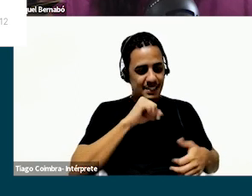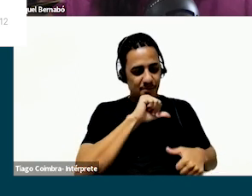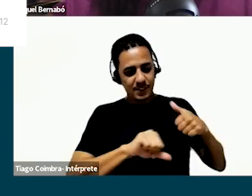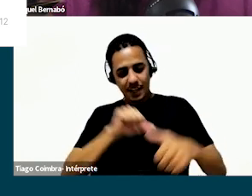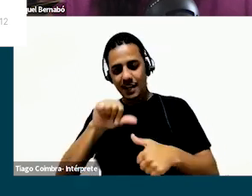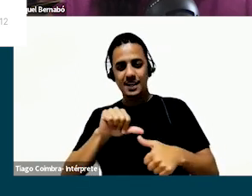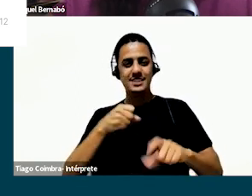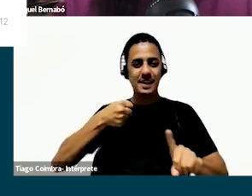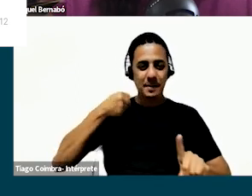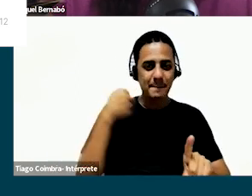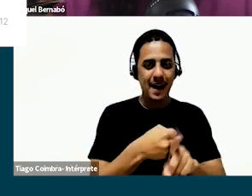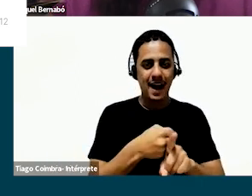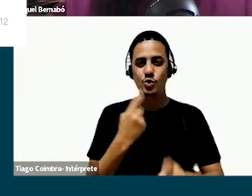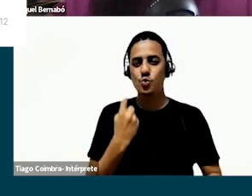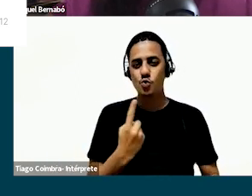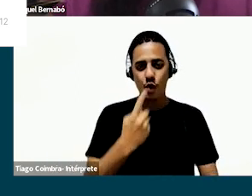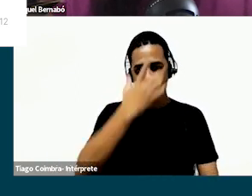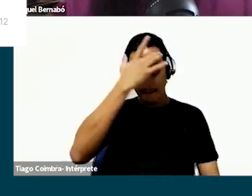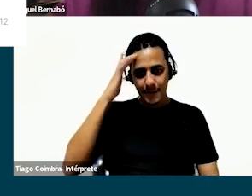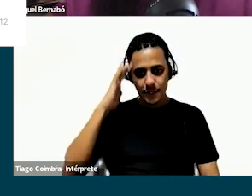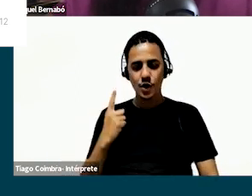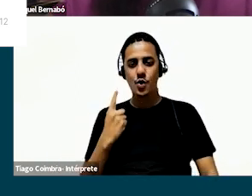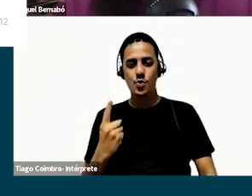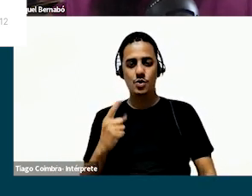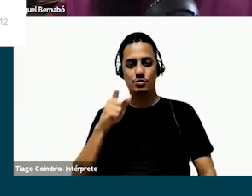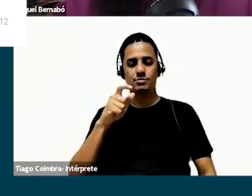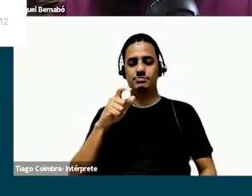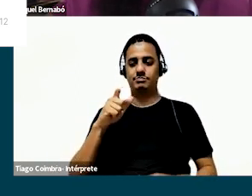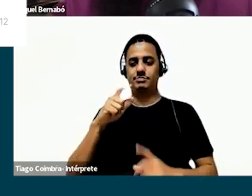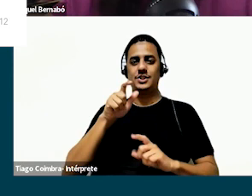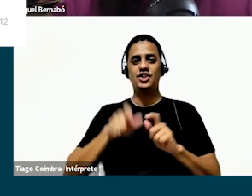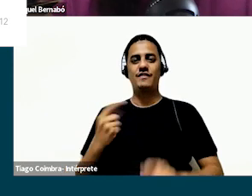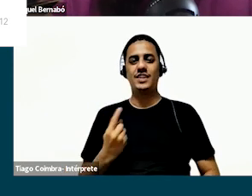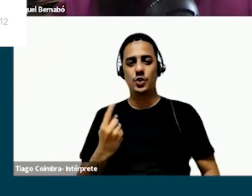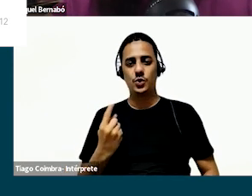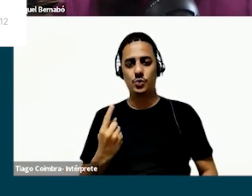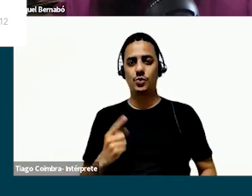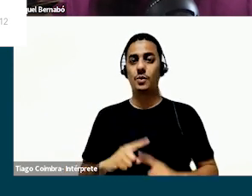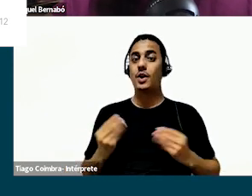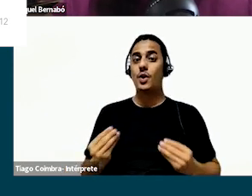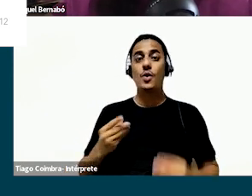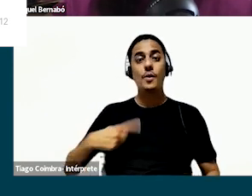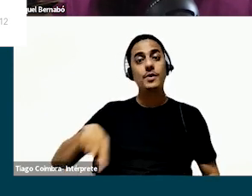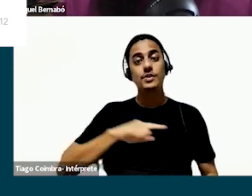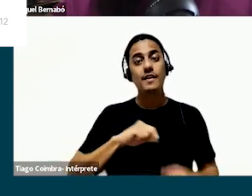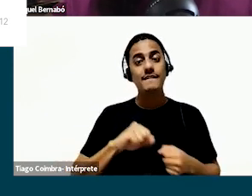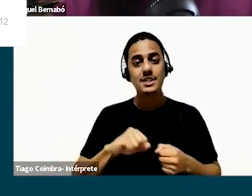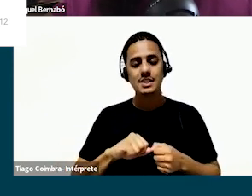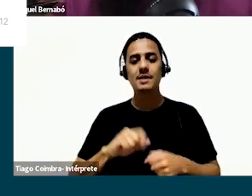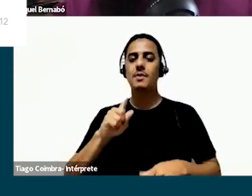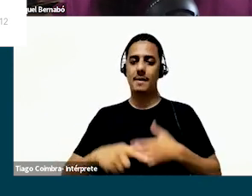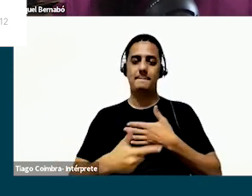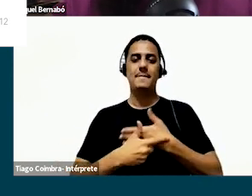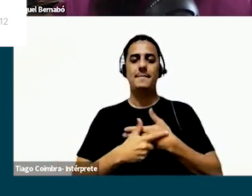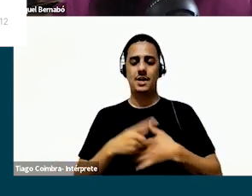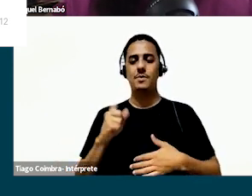inteiramente a responsabilidade de inspirar a mudança e de gerar impacto a uma pessoa, ou um time, ou um indivíduo. Mas como que a gente faz